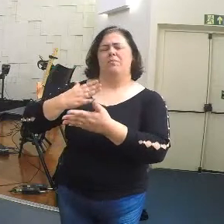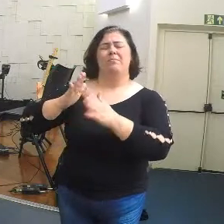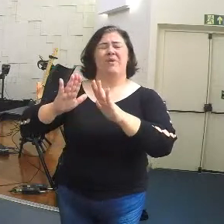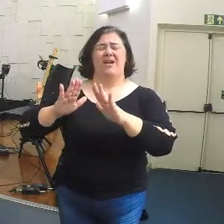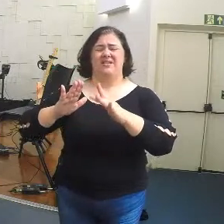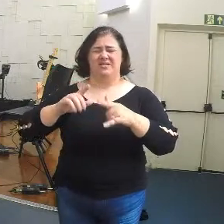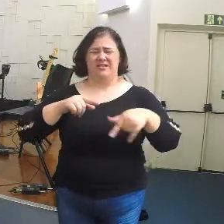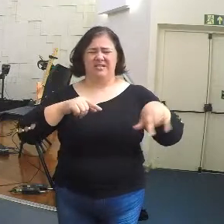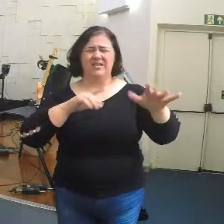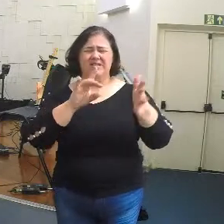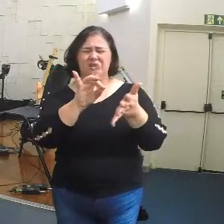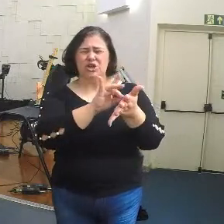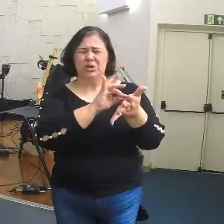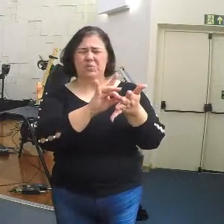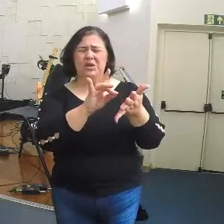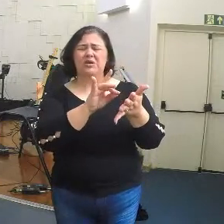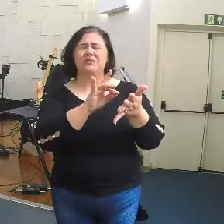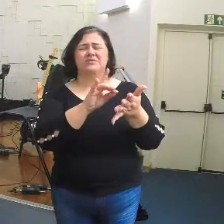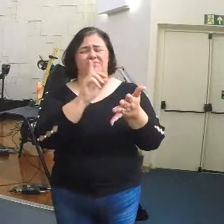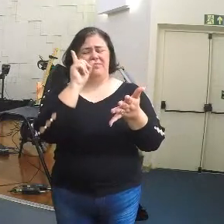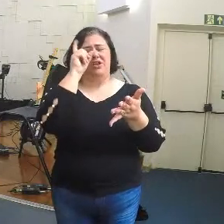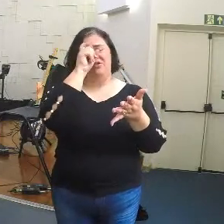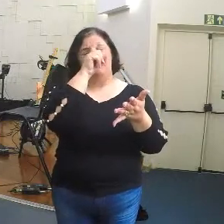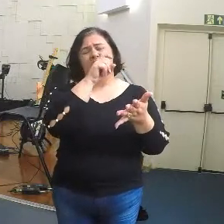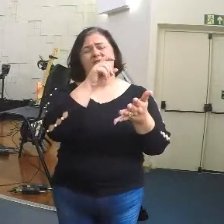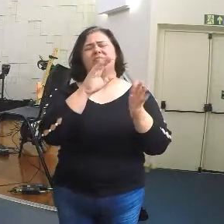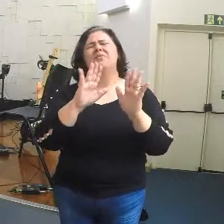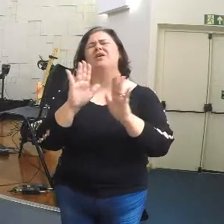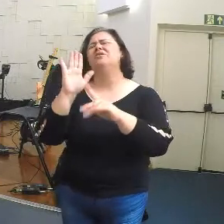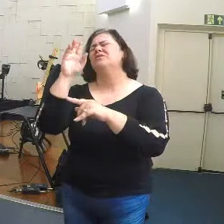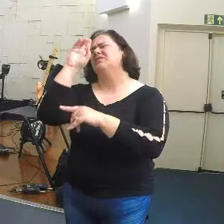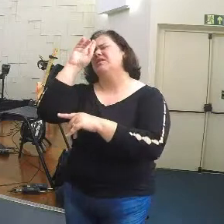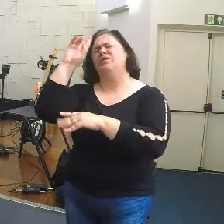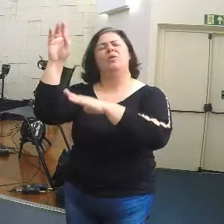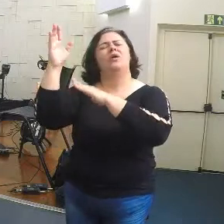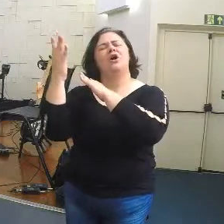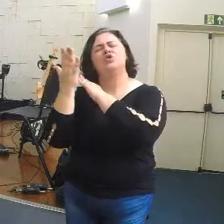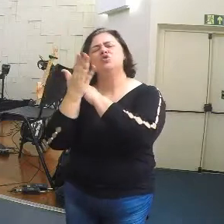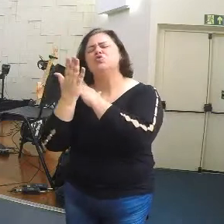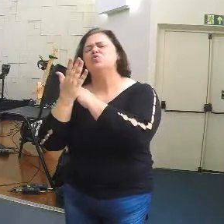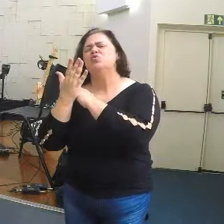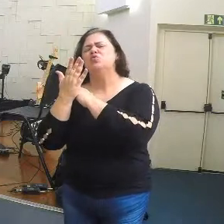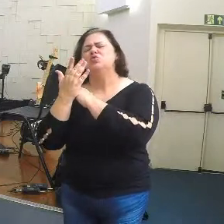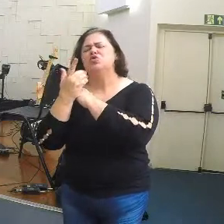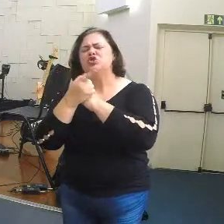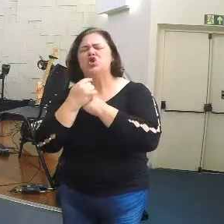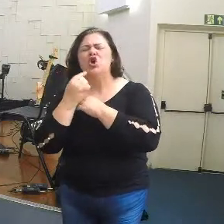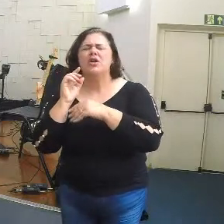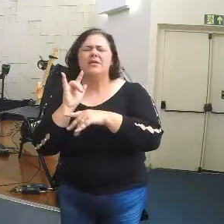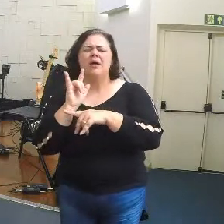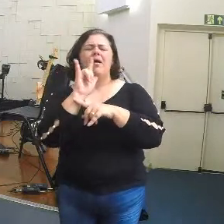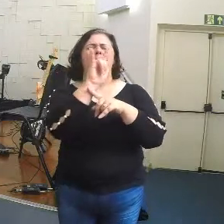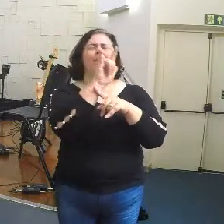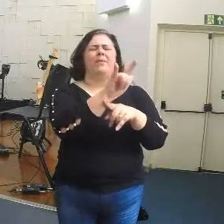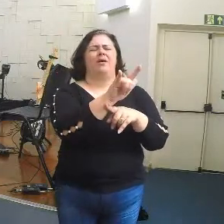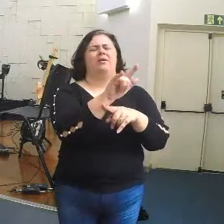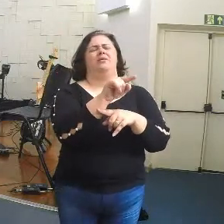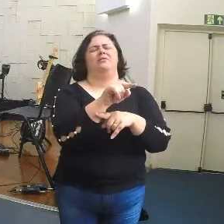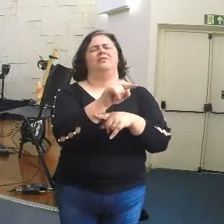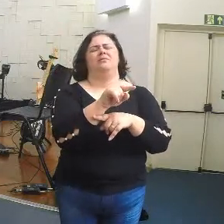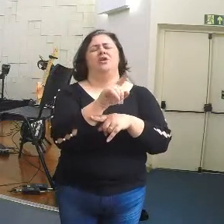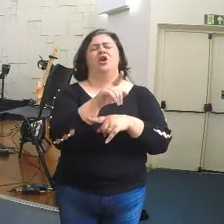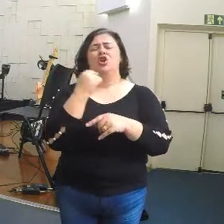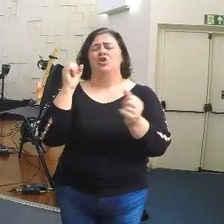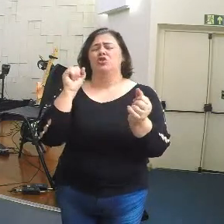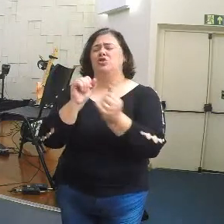Senhor. E que nós possamos dizer, ó Deus, nós amamos porque o Senhor nos amou primeiro. Nós louvamos o Teu nome,